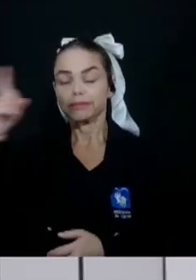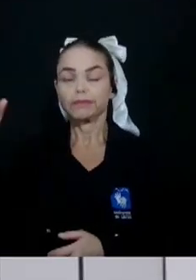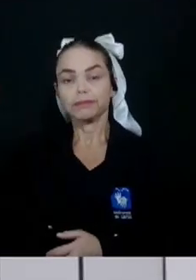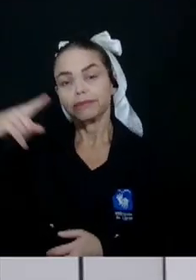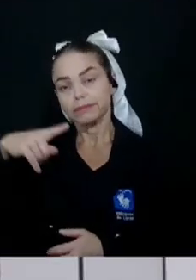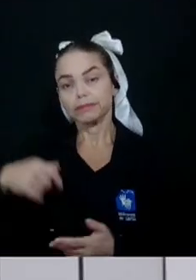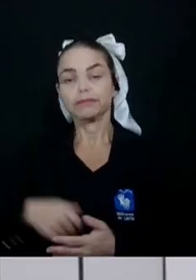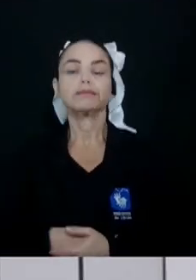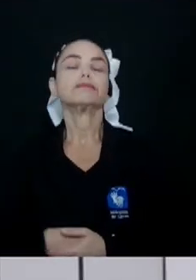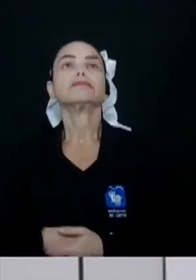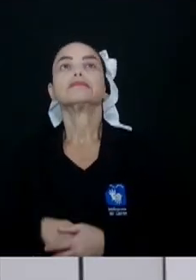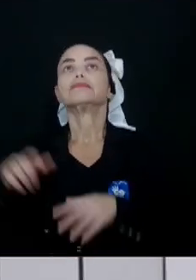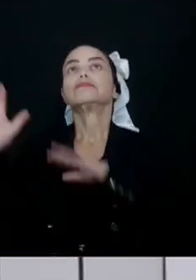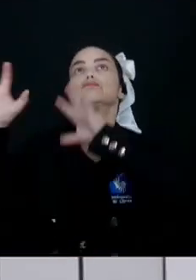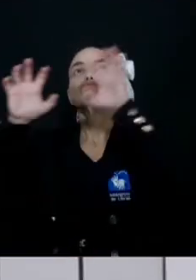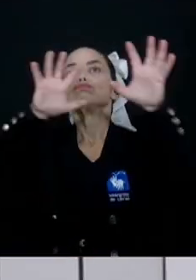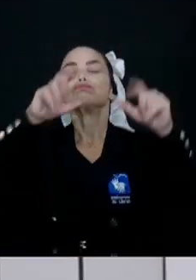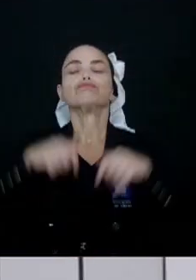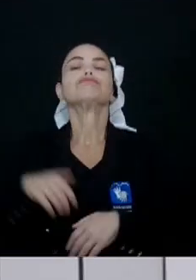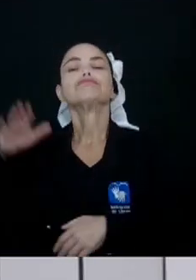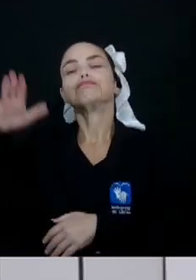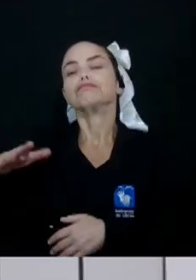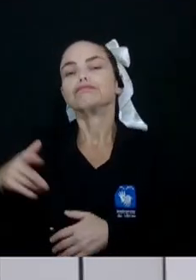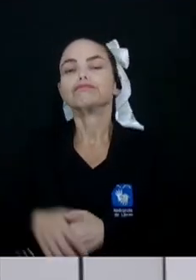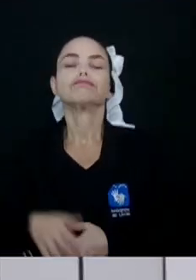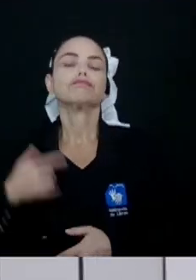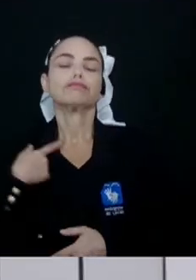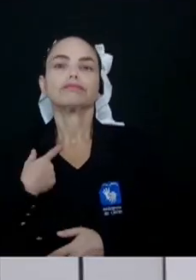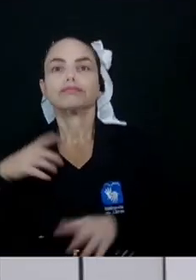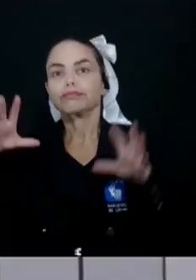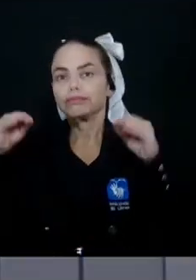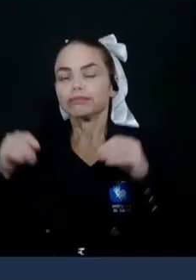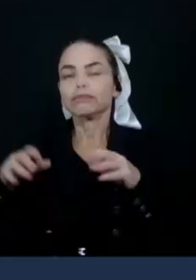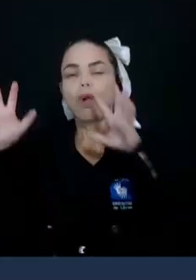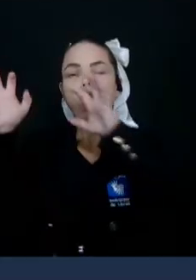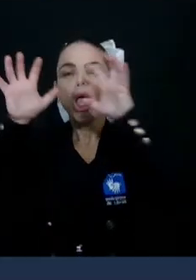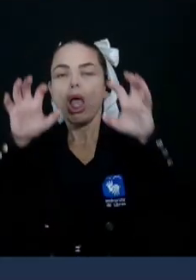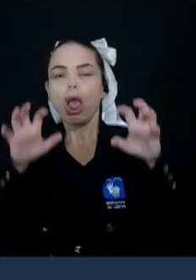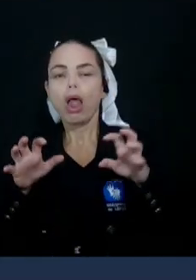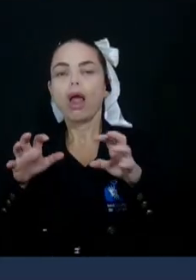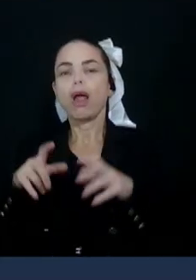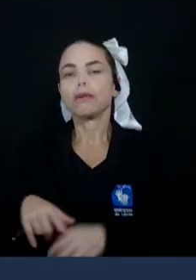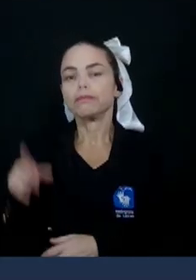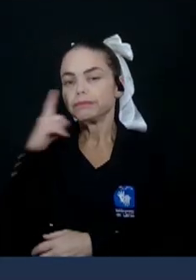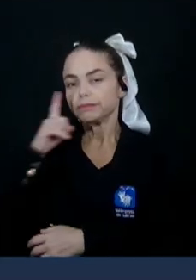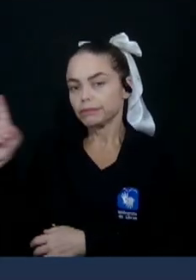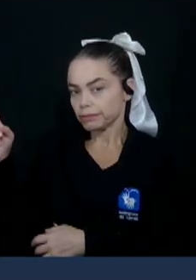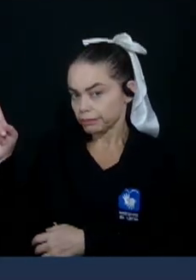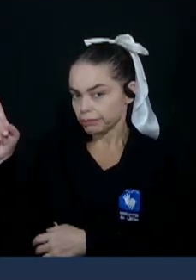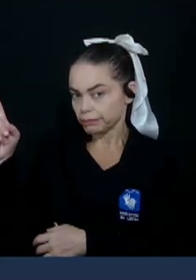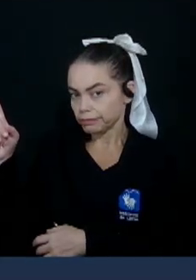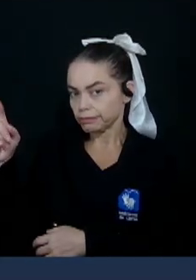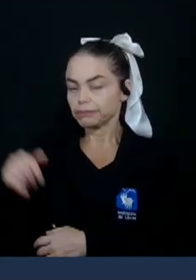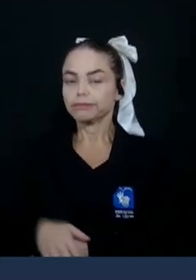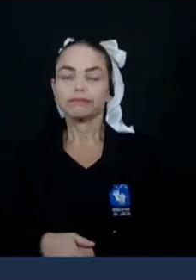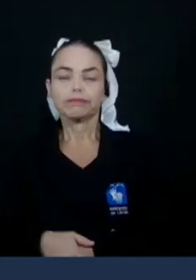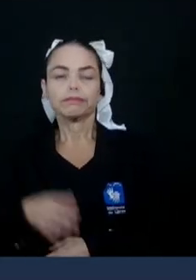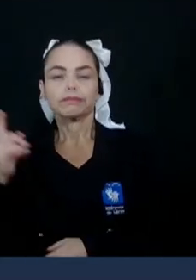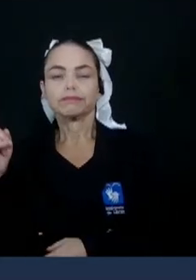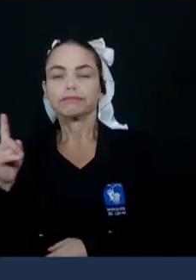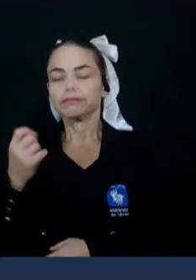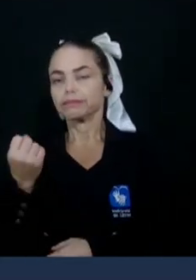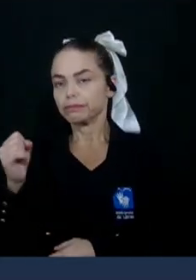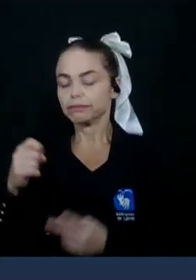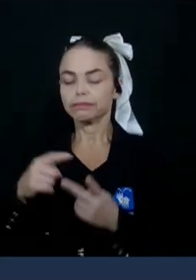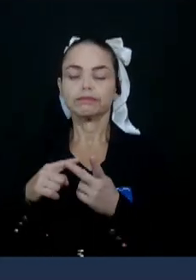muitas nuvens à tarde. À noite, a nebulosidade diminui. A temperatura mínima está prevista em 18 graus e